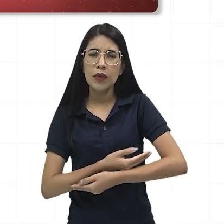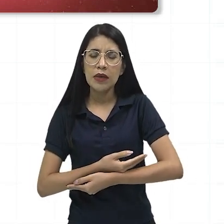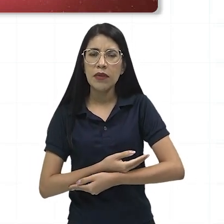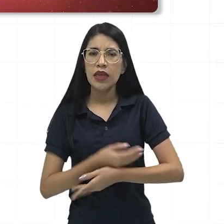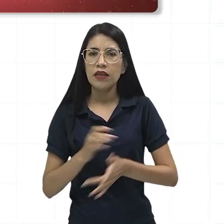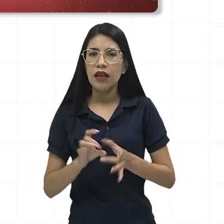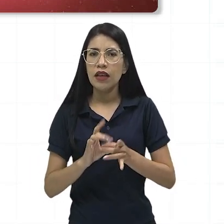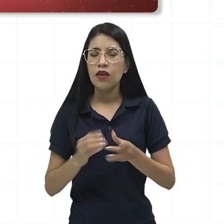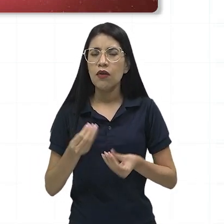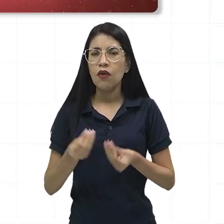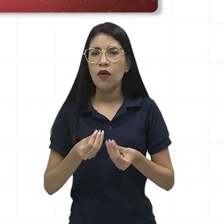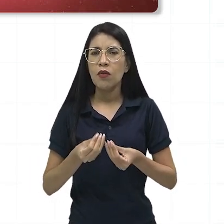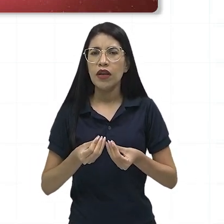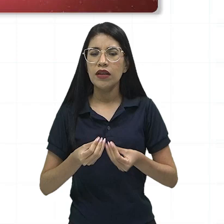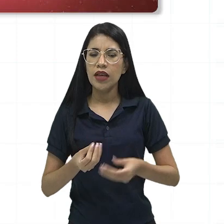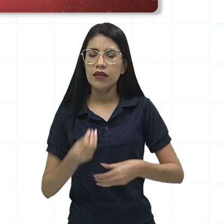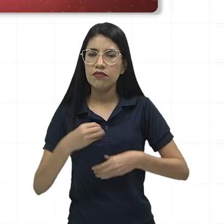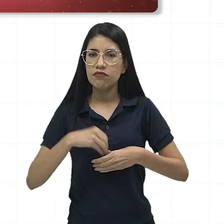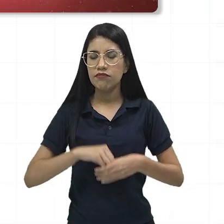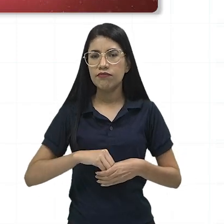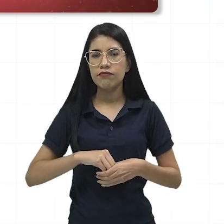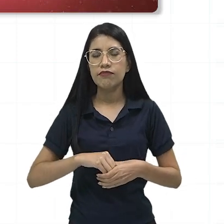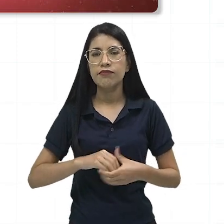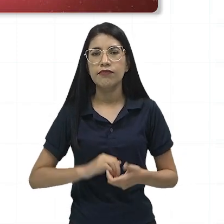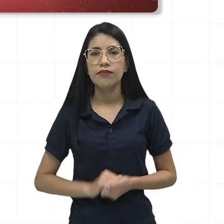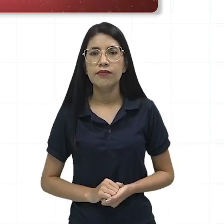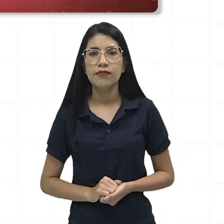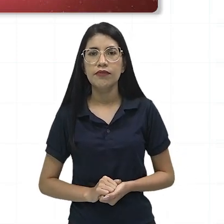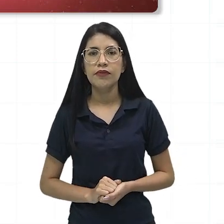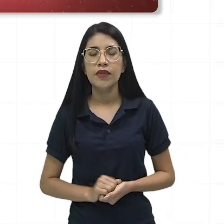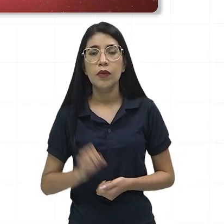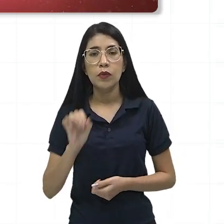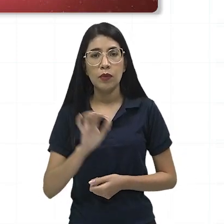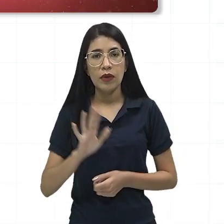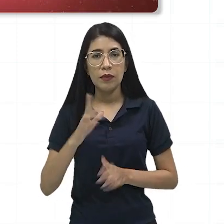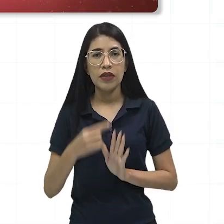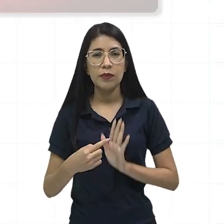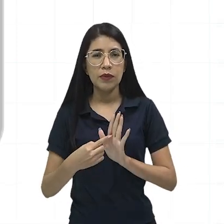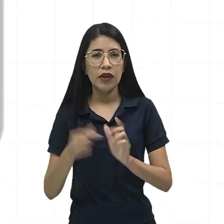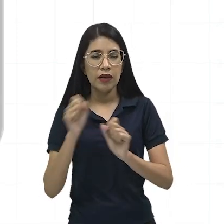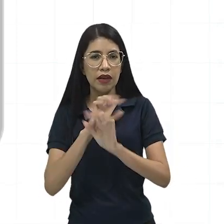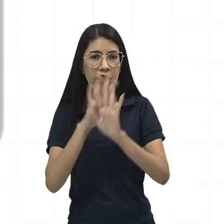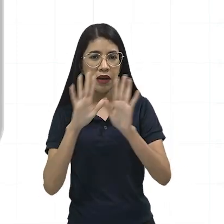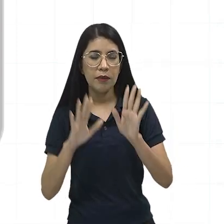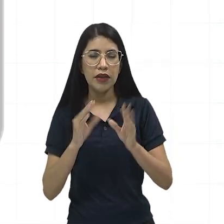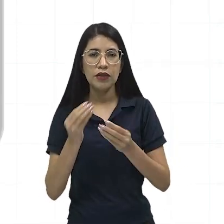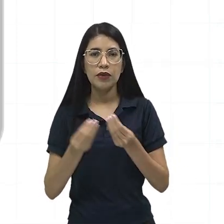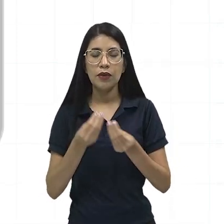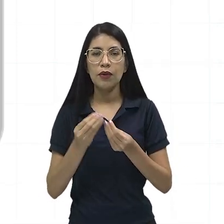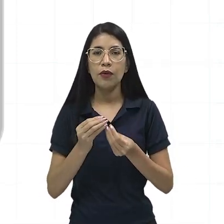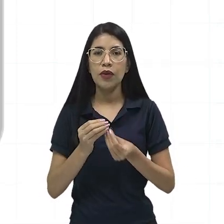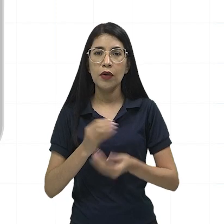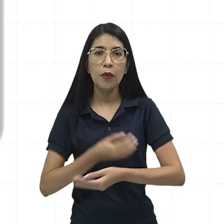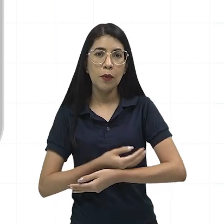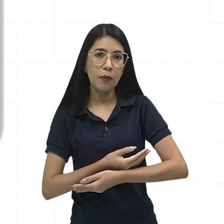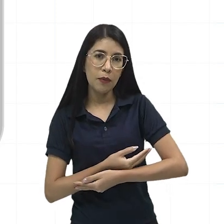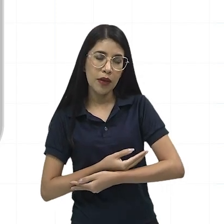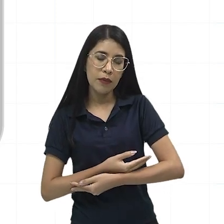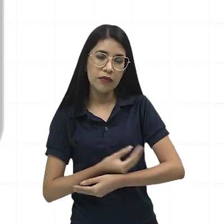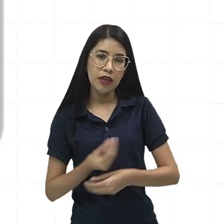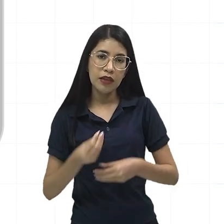está alojado dentro do corpo humano? A gente vai ter uma imagem aí bem ilustrativa, bem didática, para